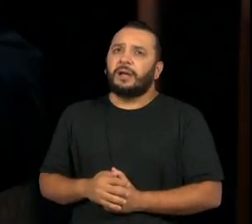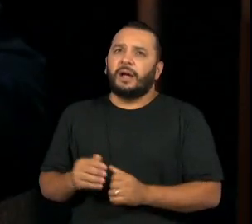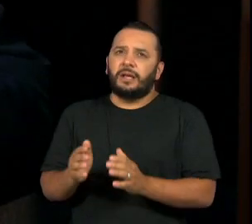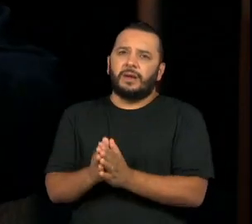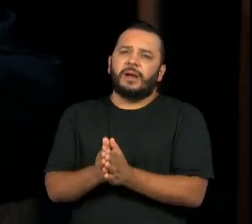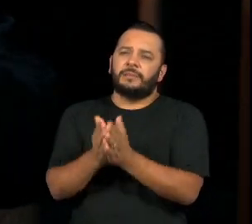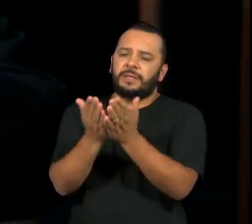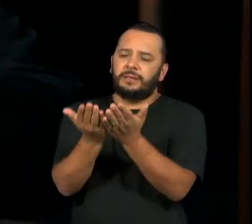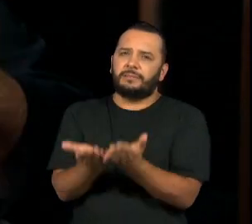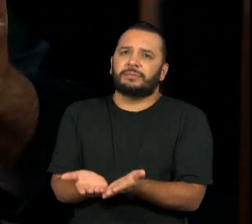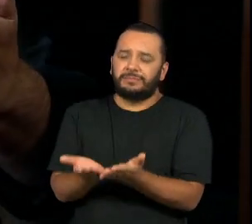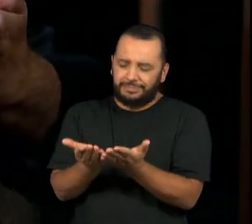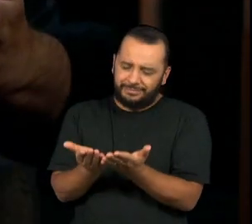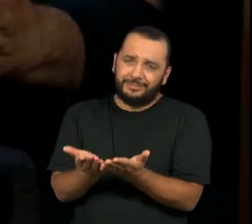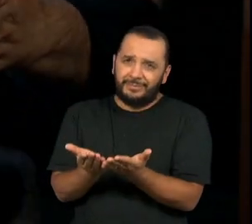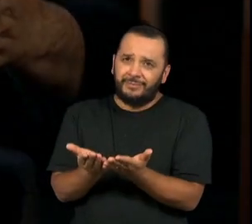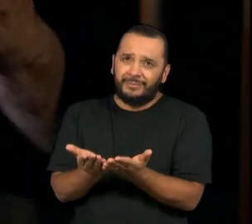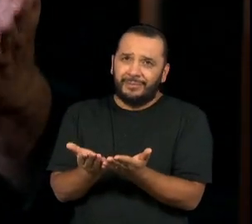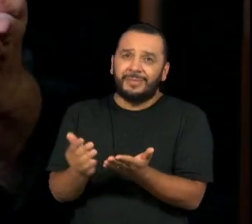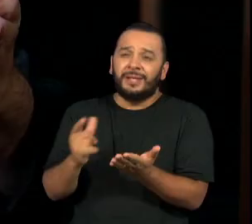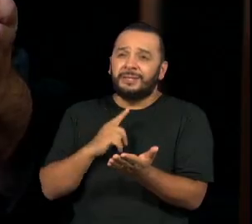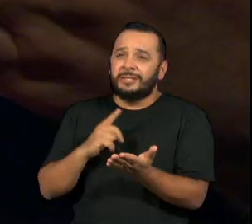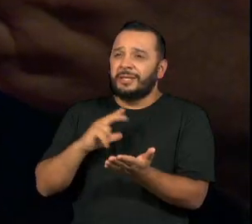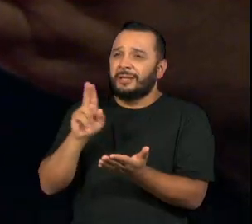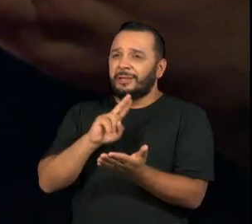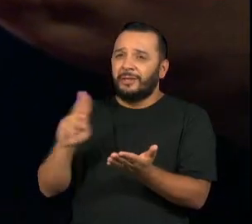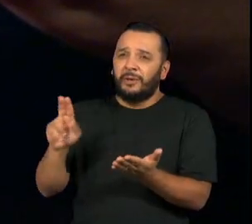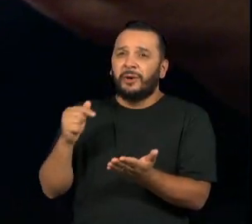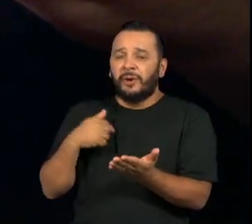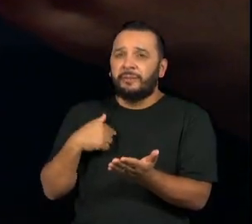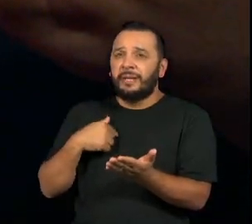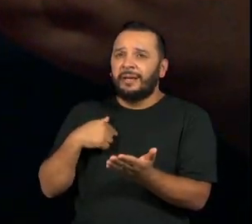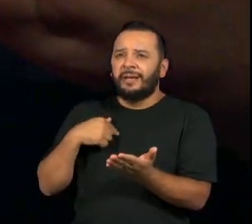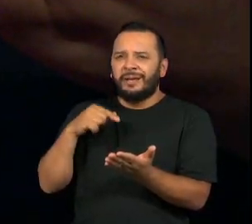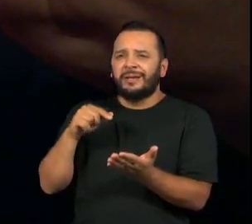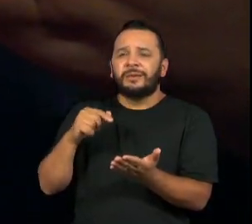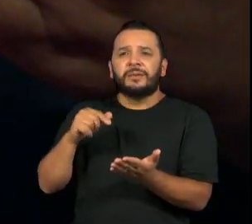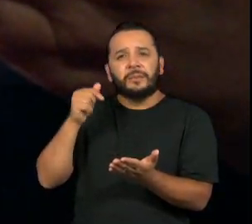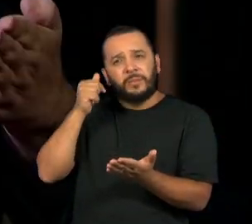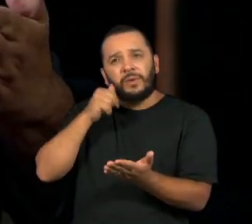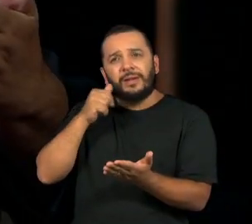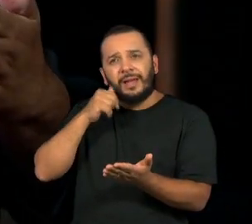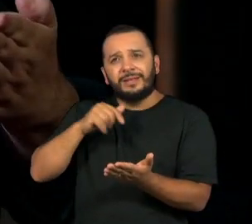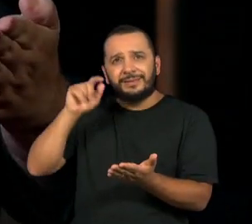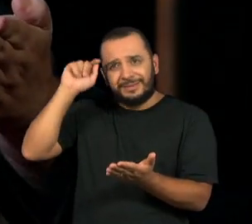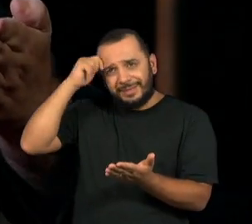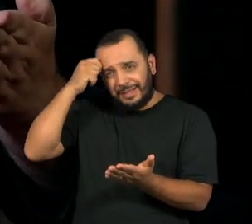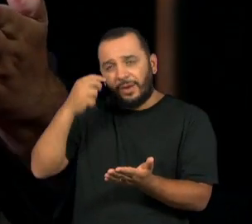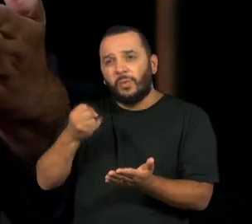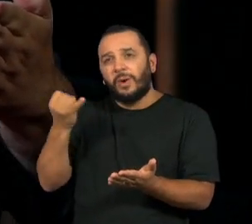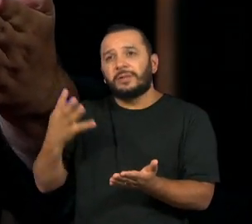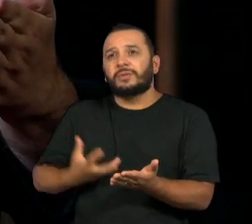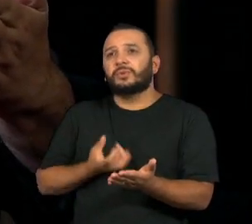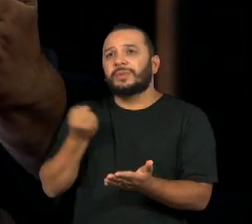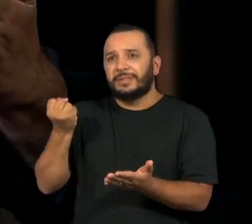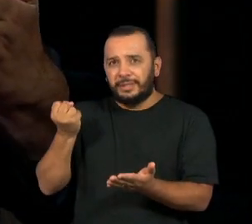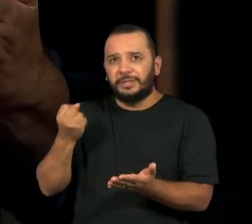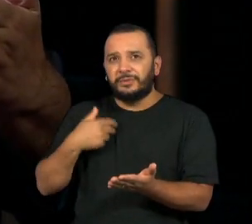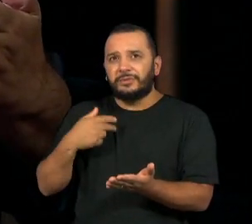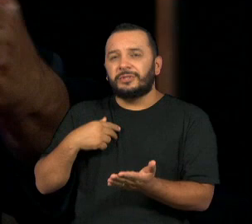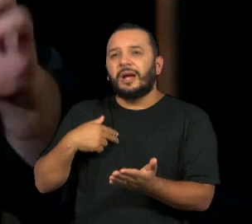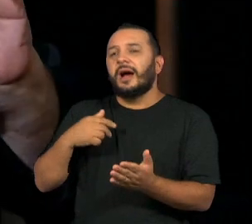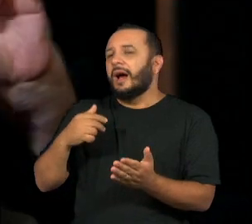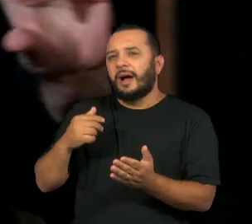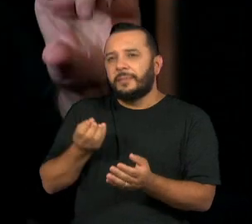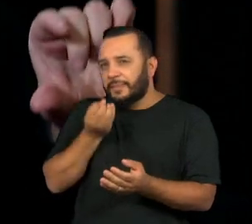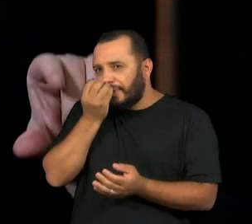assim. Aí tinha um nome assim. Quantas mulheres negras tentaram suicídio quando a primavera não era